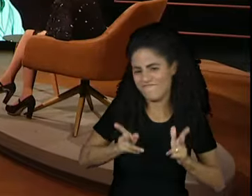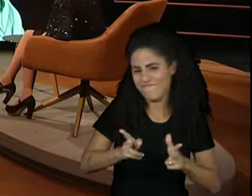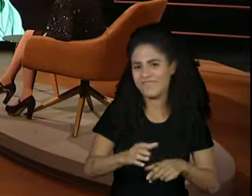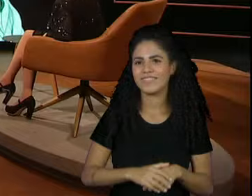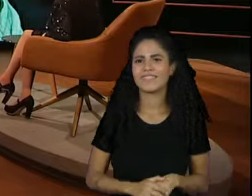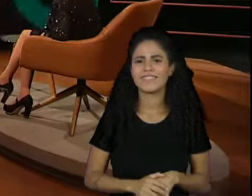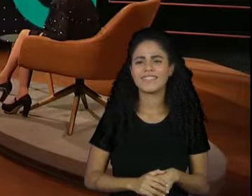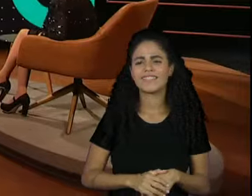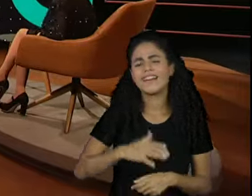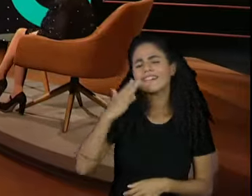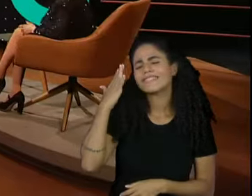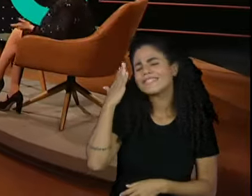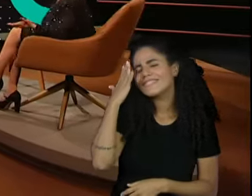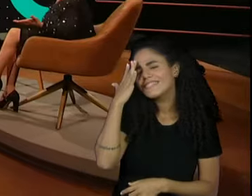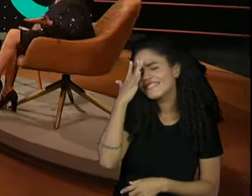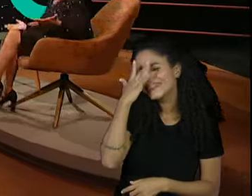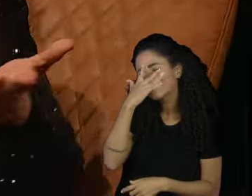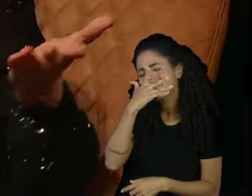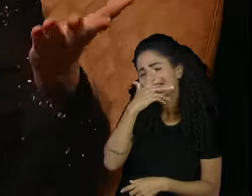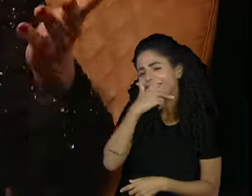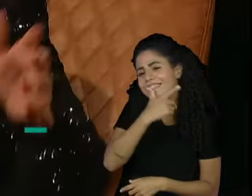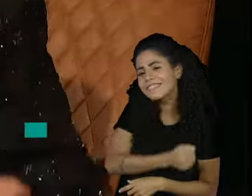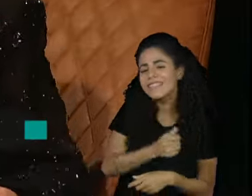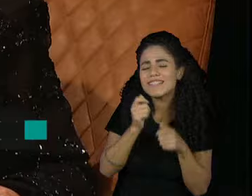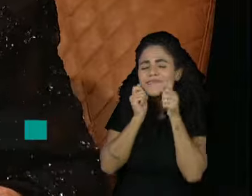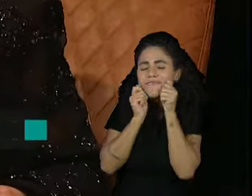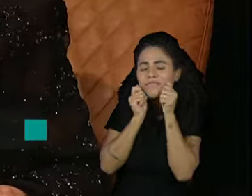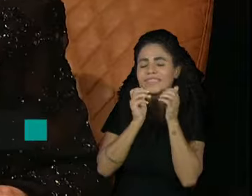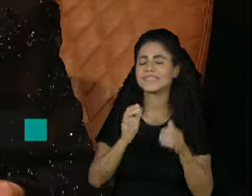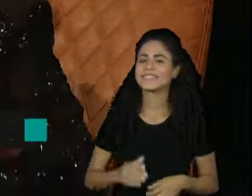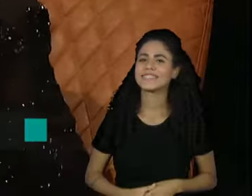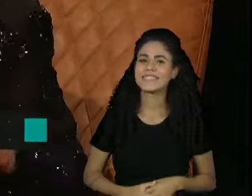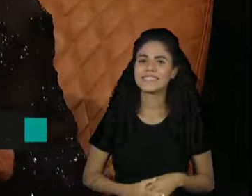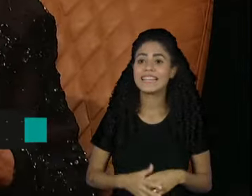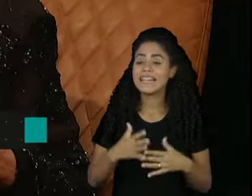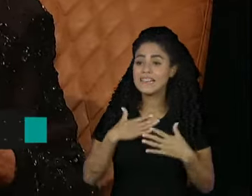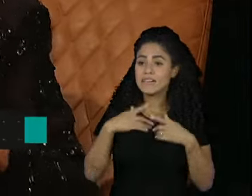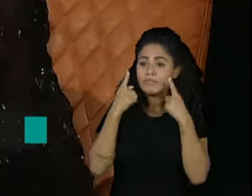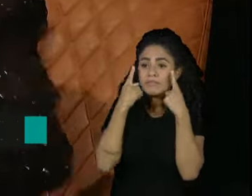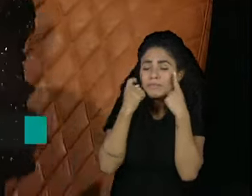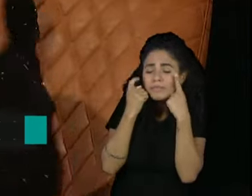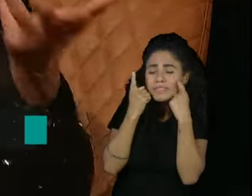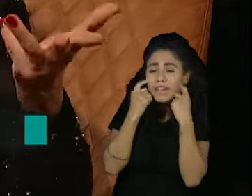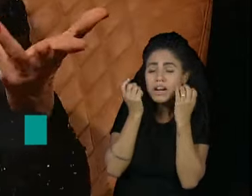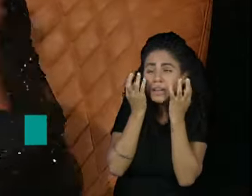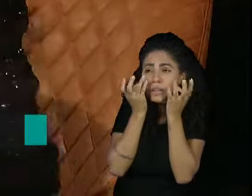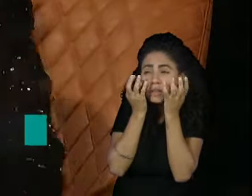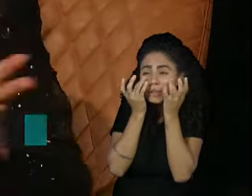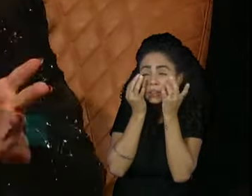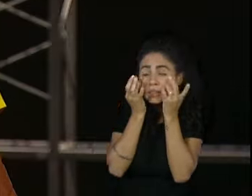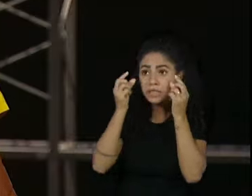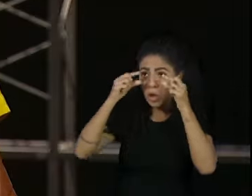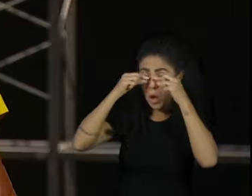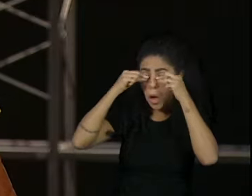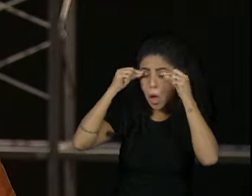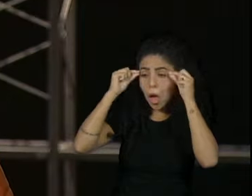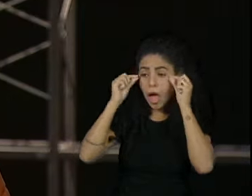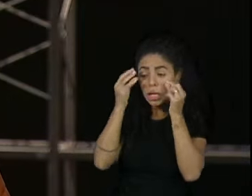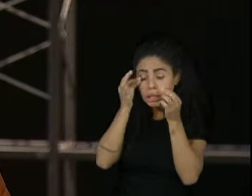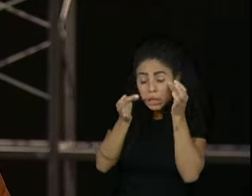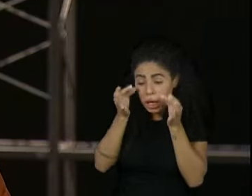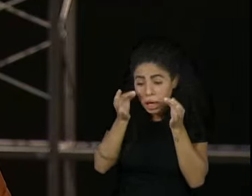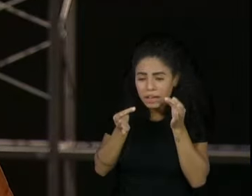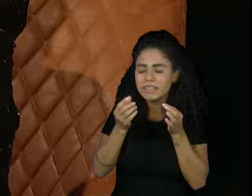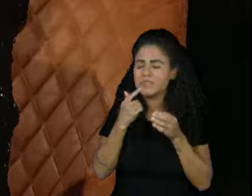lindo. Gente, o que eu posso falar? Eu não posso chorar, né? Porque senão os cílios caem, fica